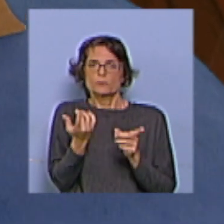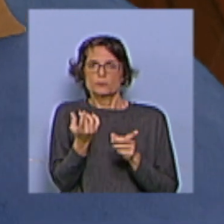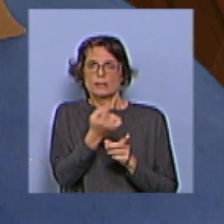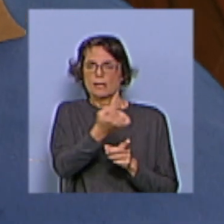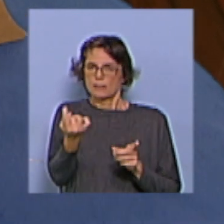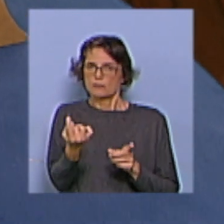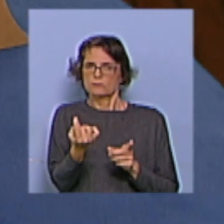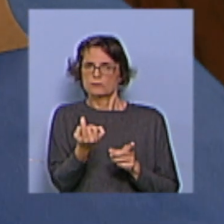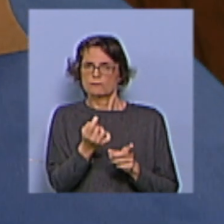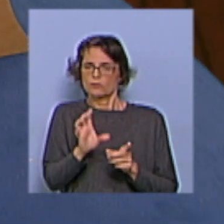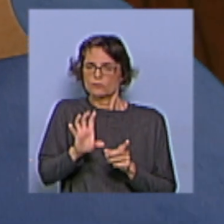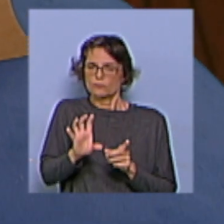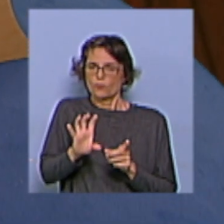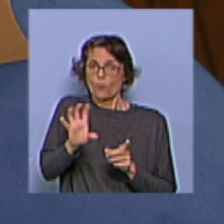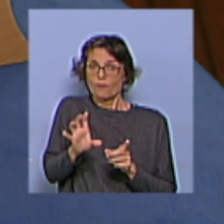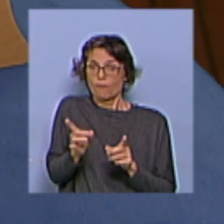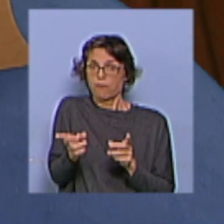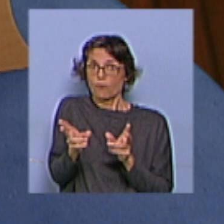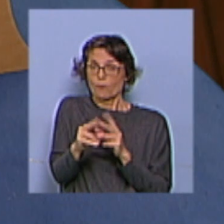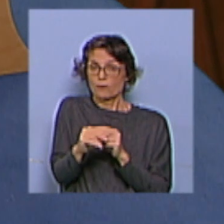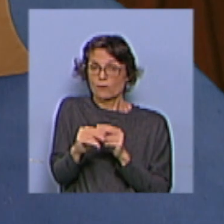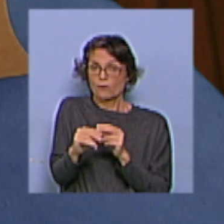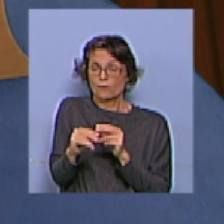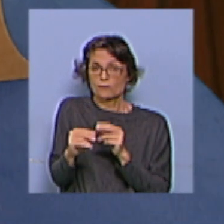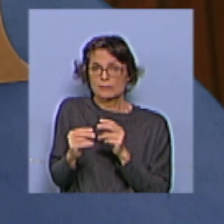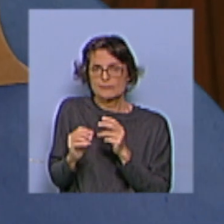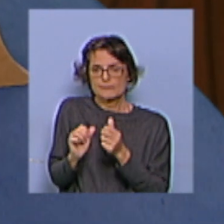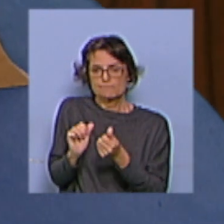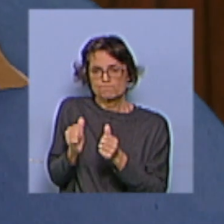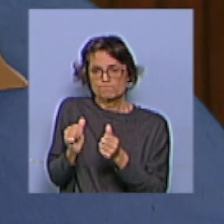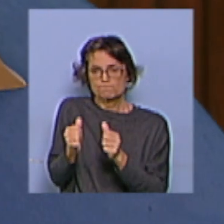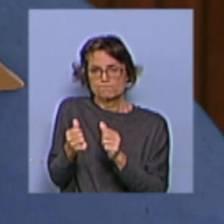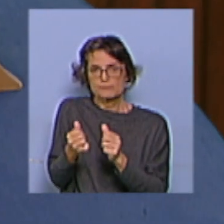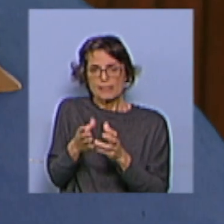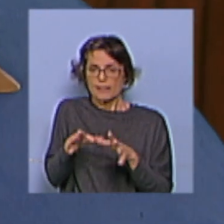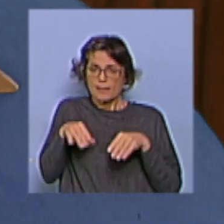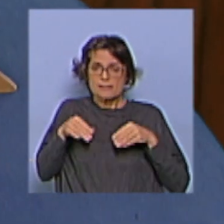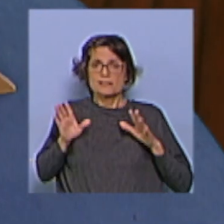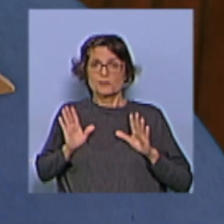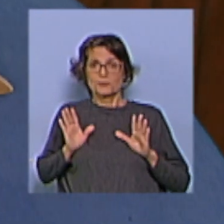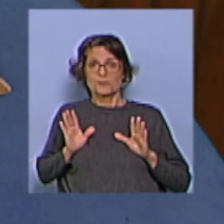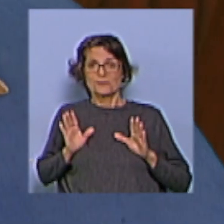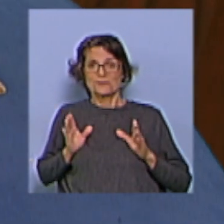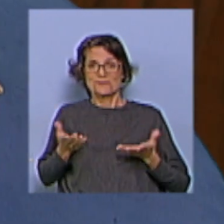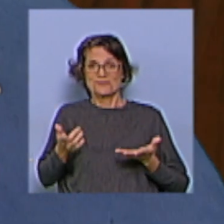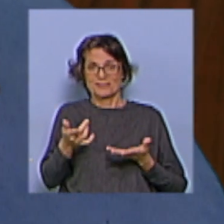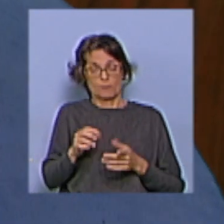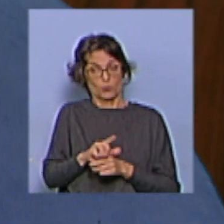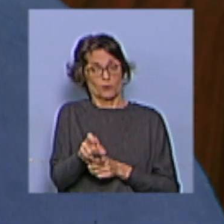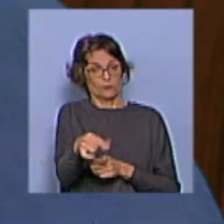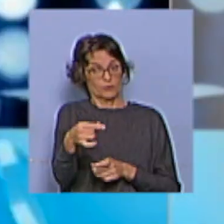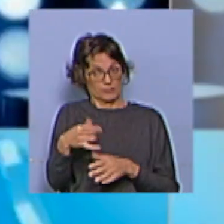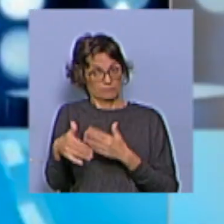nós estamos. Não estamos a ser perseguidos por ninguém, mas o vírus anda aí. E, portanto, é preciso ter cuidado. Há